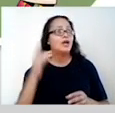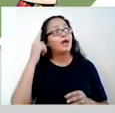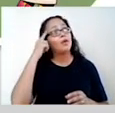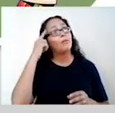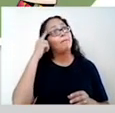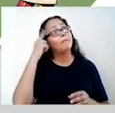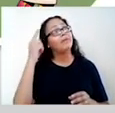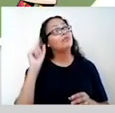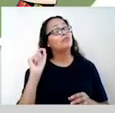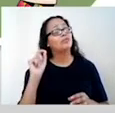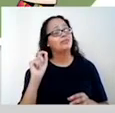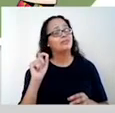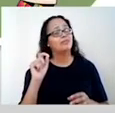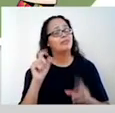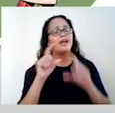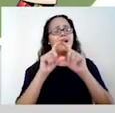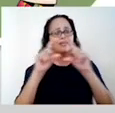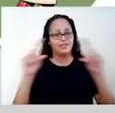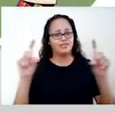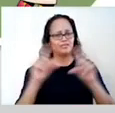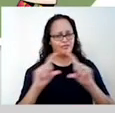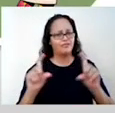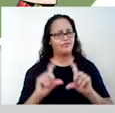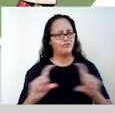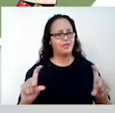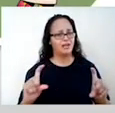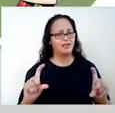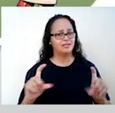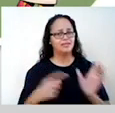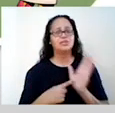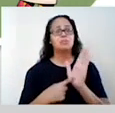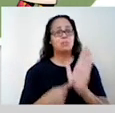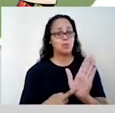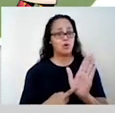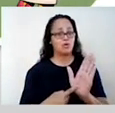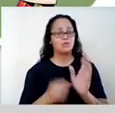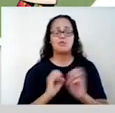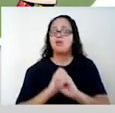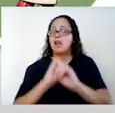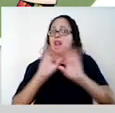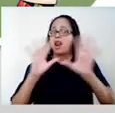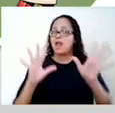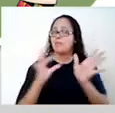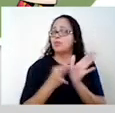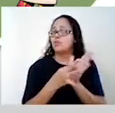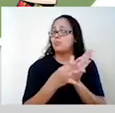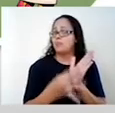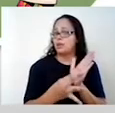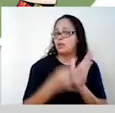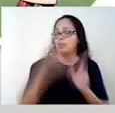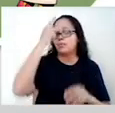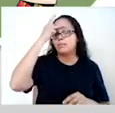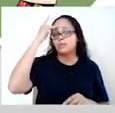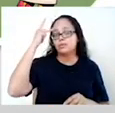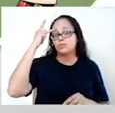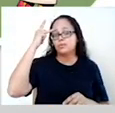penso que. Então, essas frases mostram nitidamente, claramente, a opinião de alguém, tá?